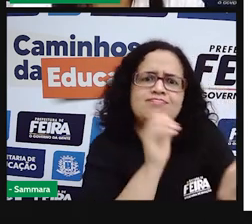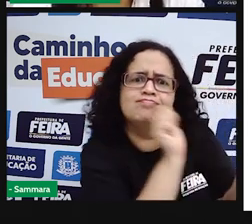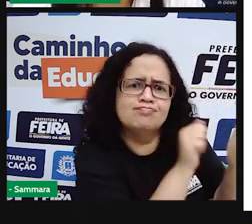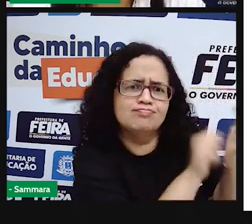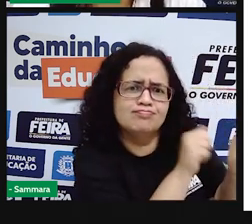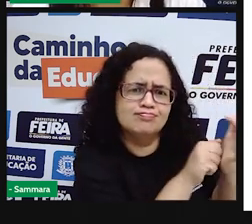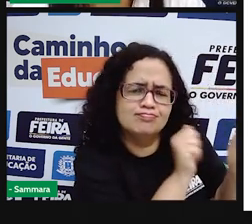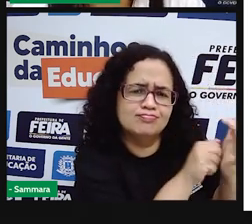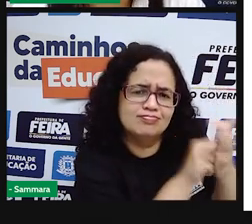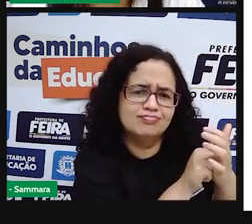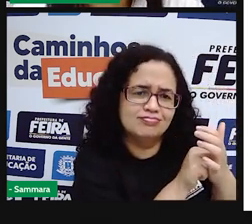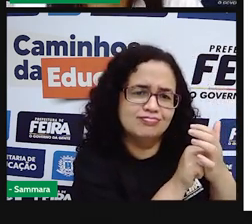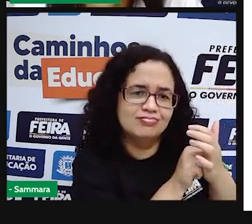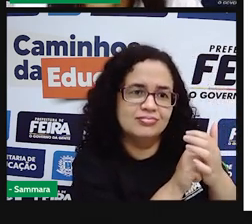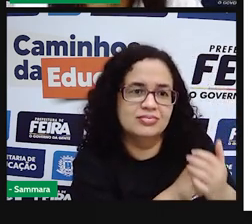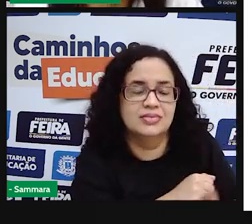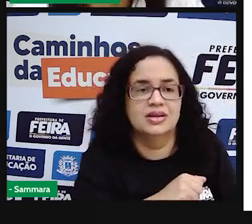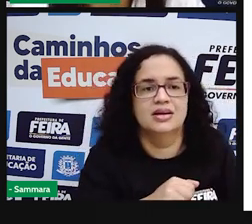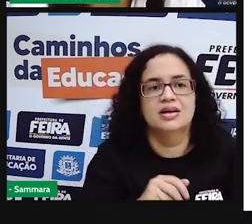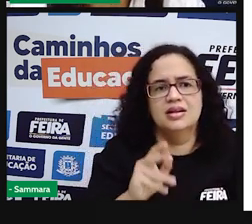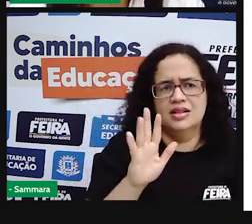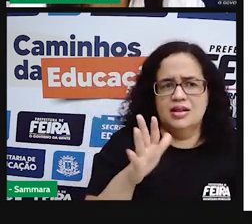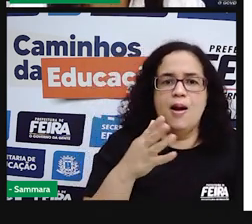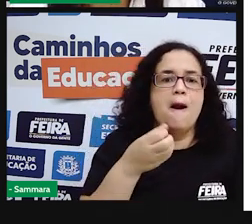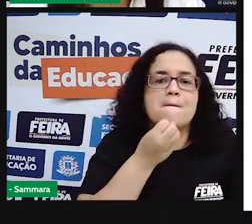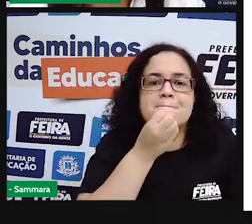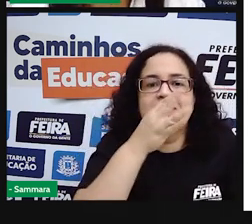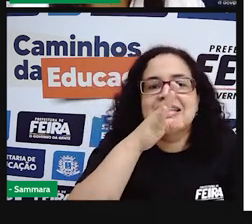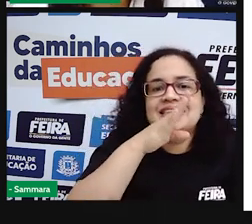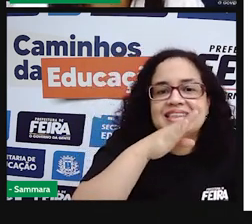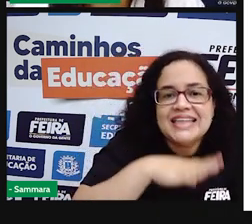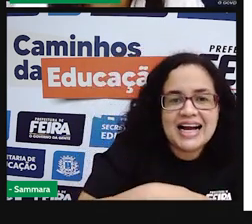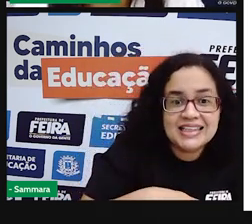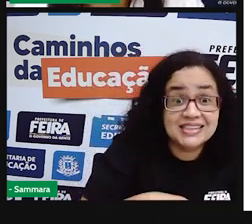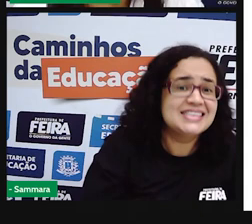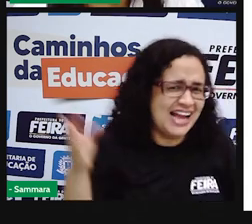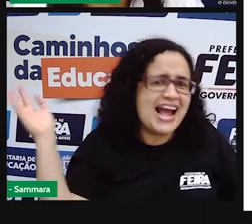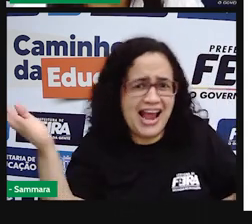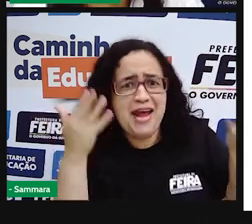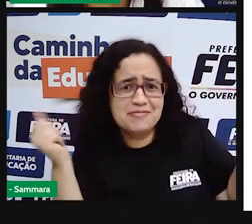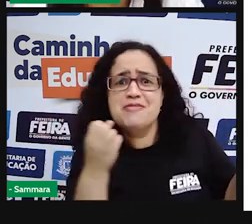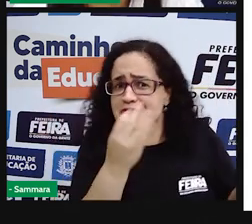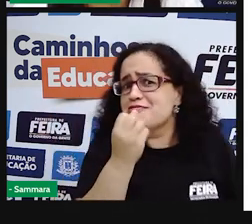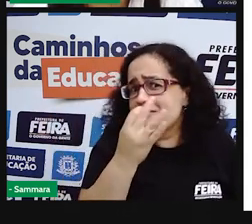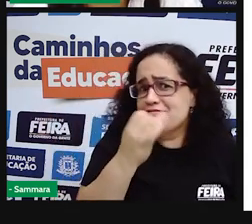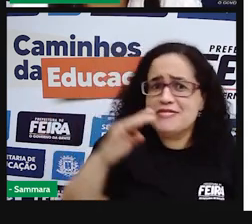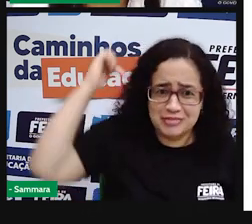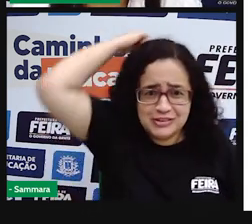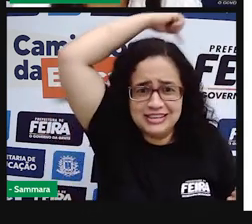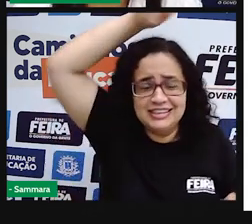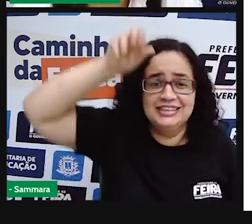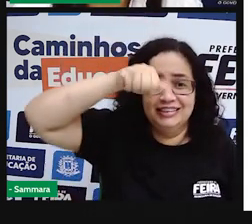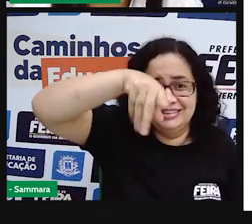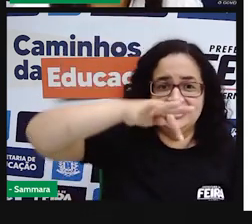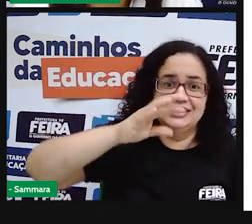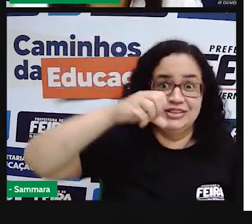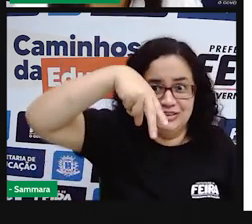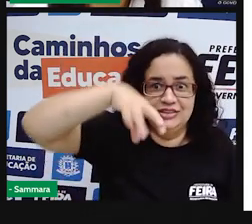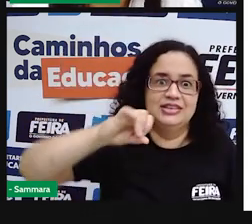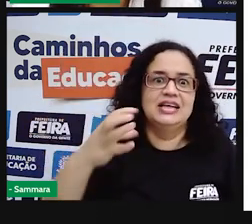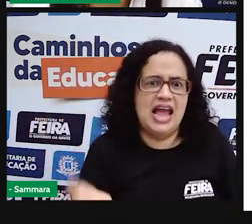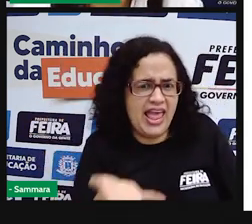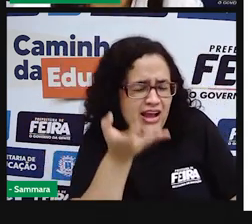toque, toque. Tarde. Serve Santo Antônio. Ah, eu